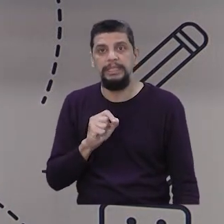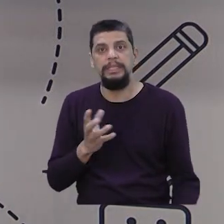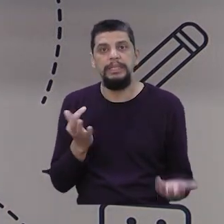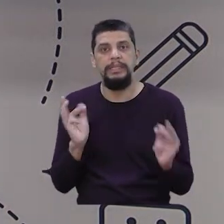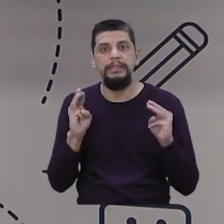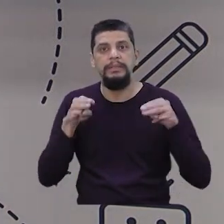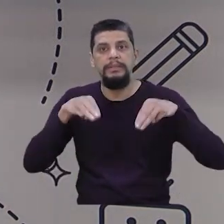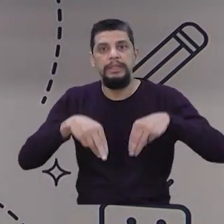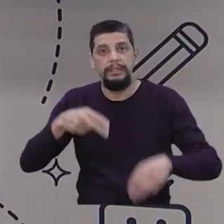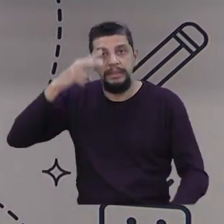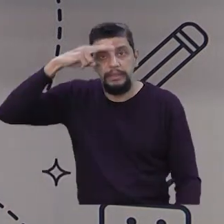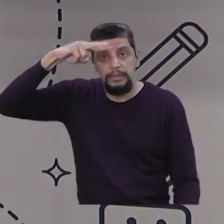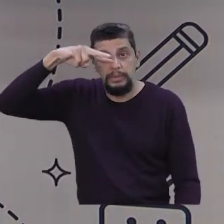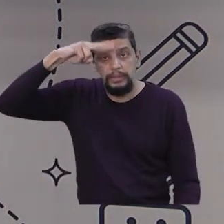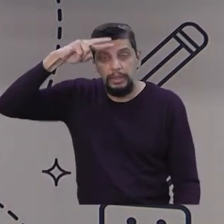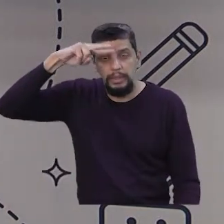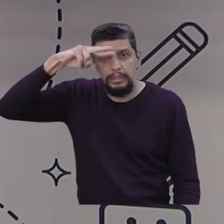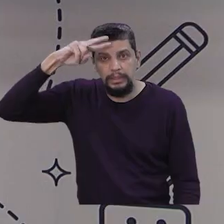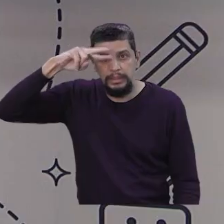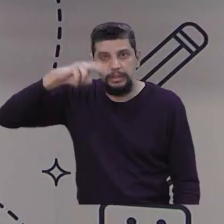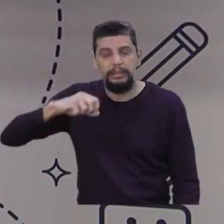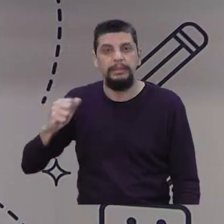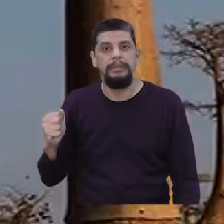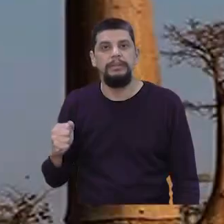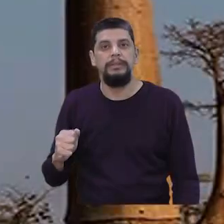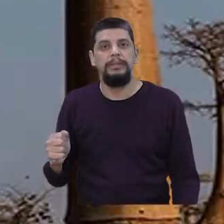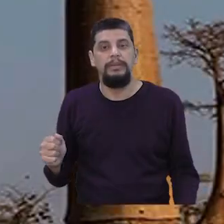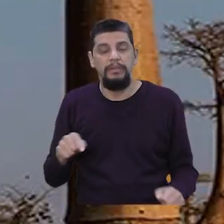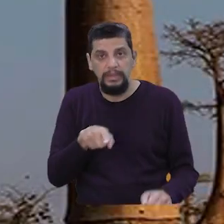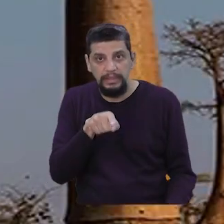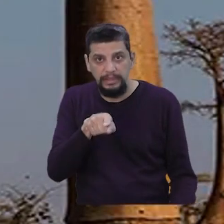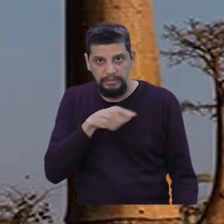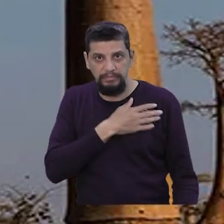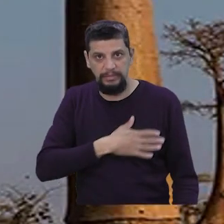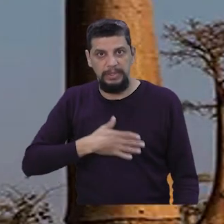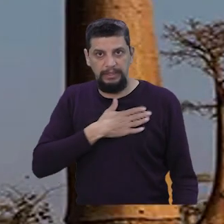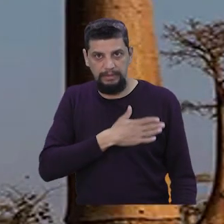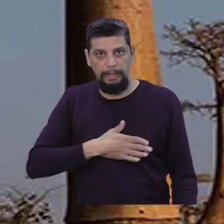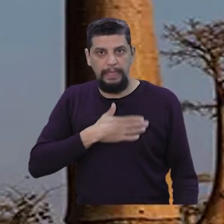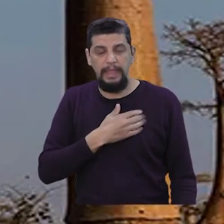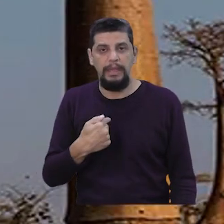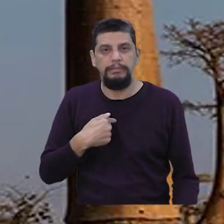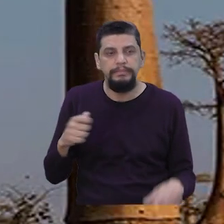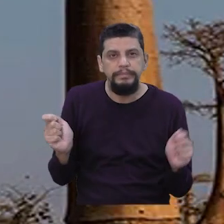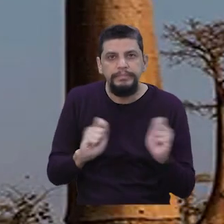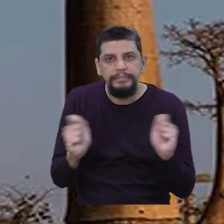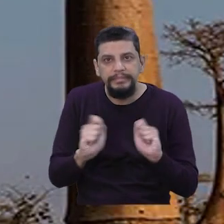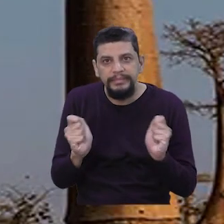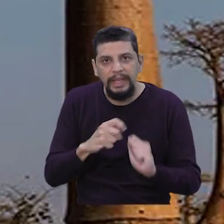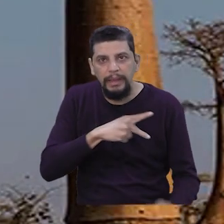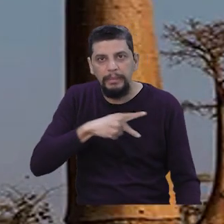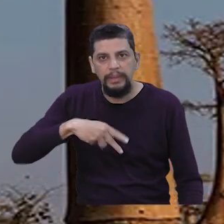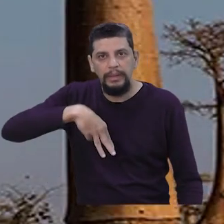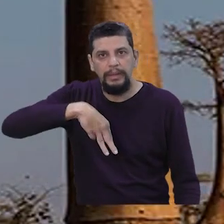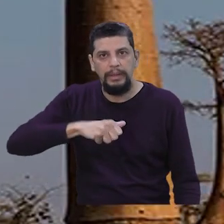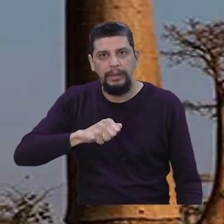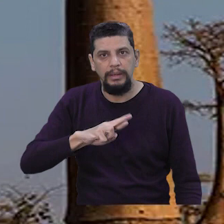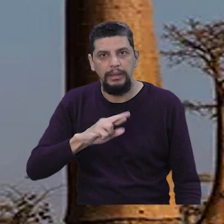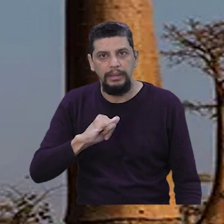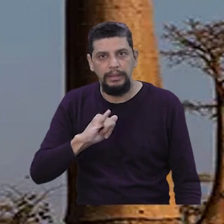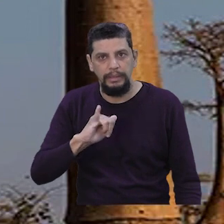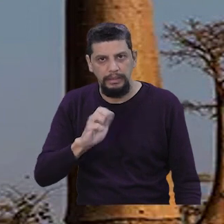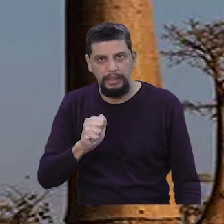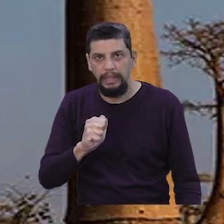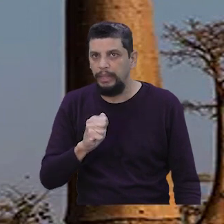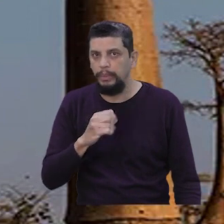E assim termina a história de Histórias Encantadas Africanas. Vocês gostaram? Eu adorei quando a professora Márcia contou essa história.